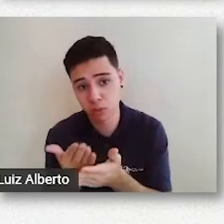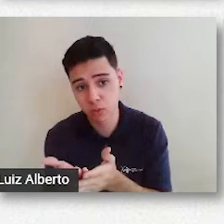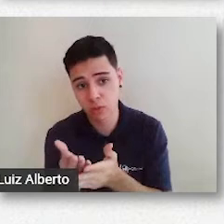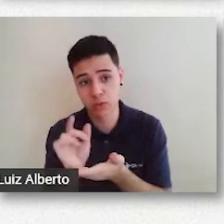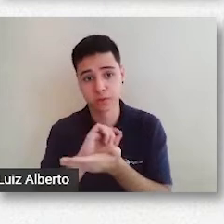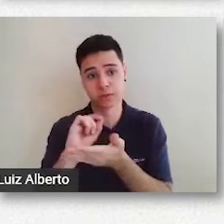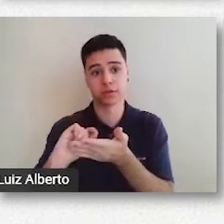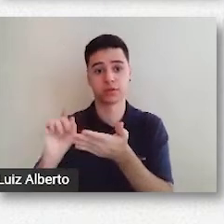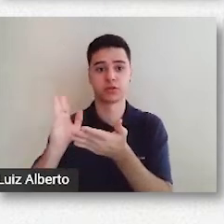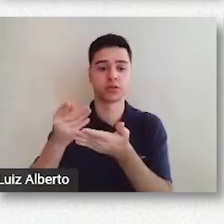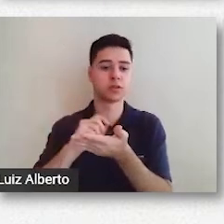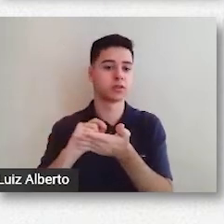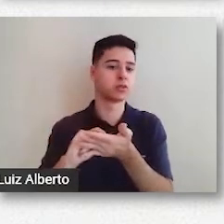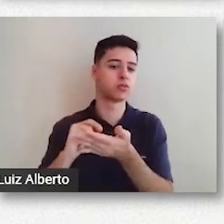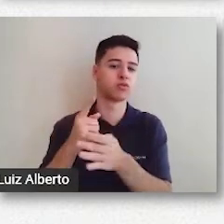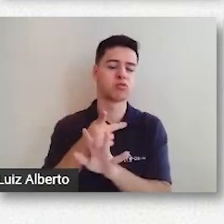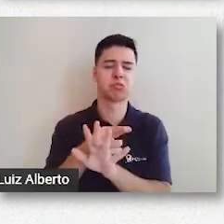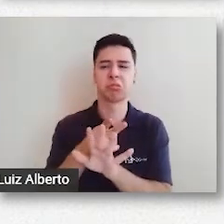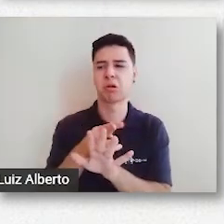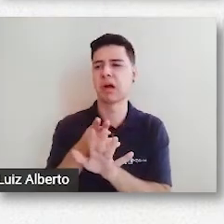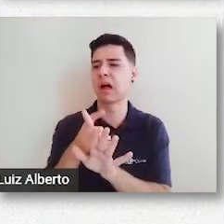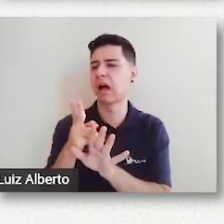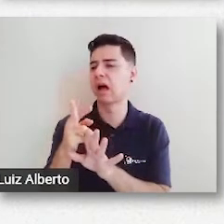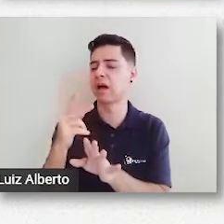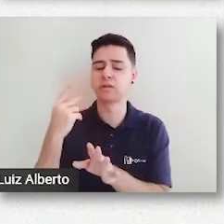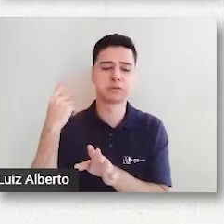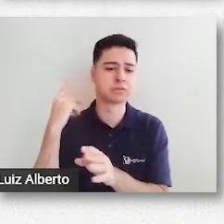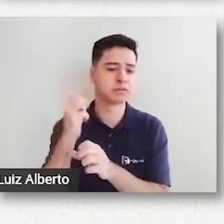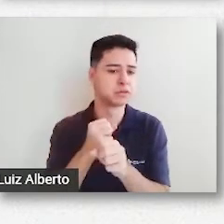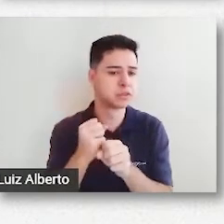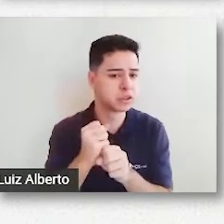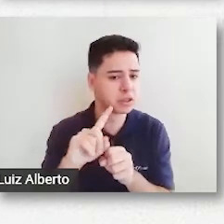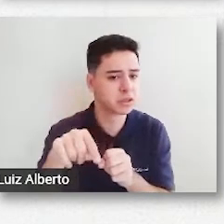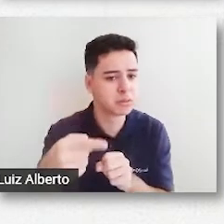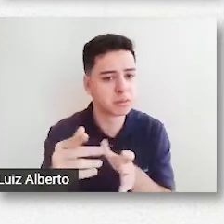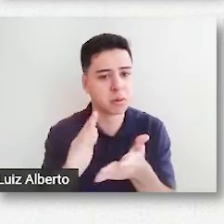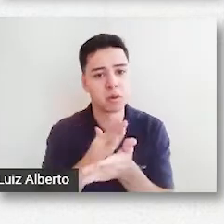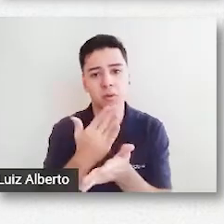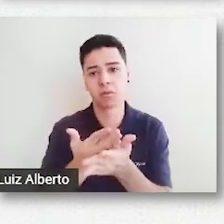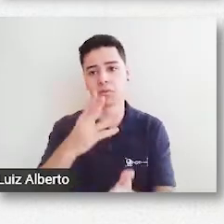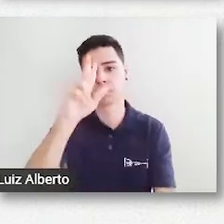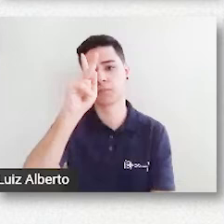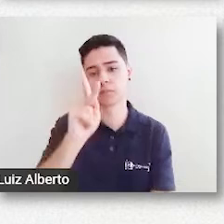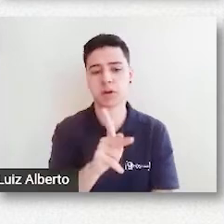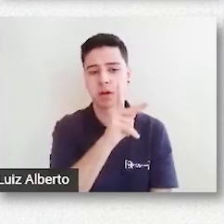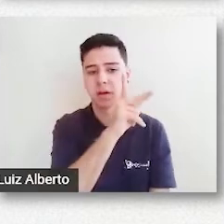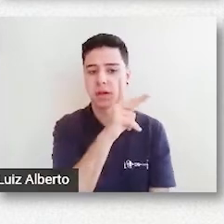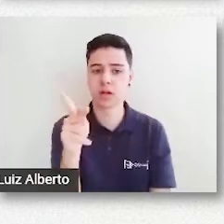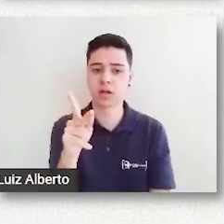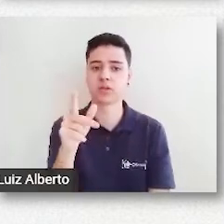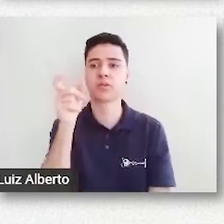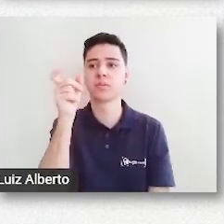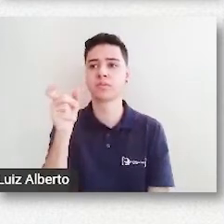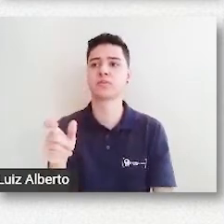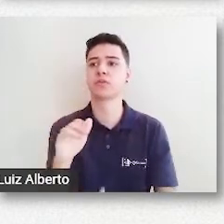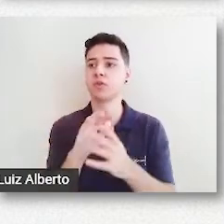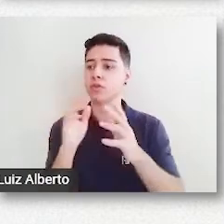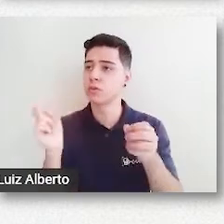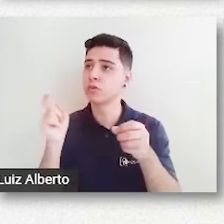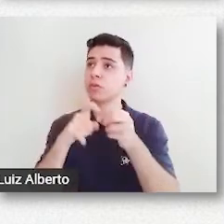foram escritos muito tempo depois, né, por alguns padres, por alguns sacerdotes.